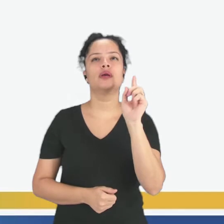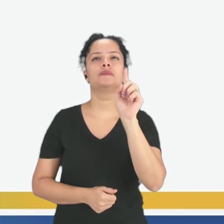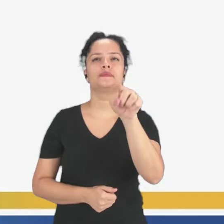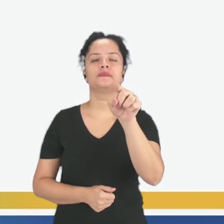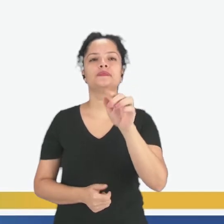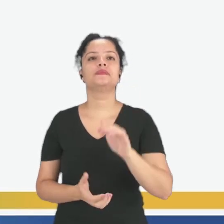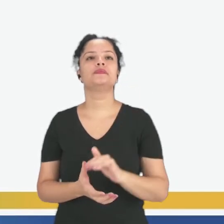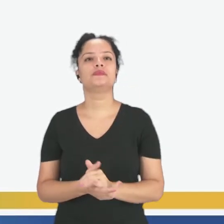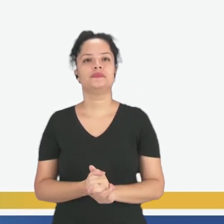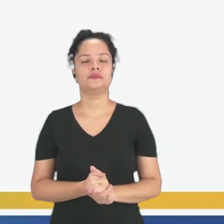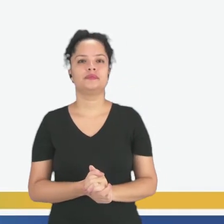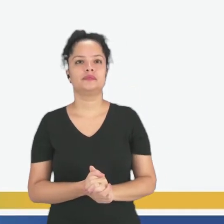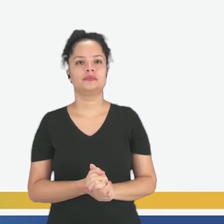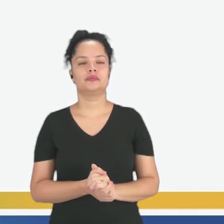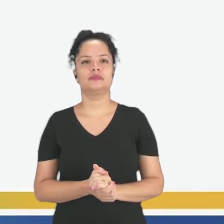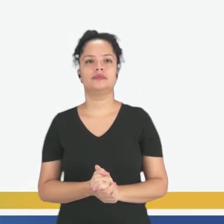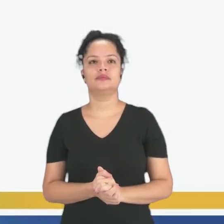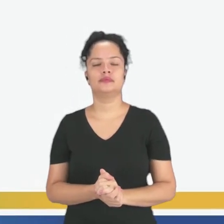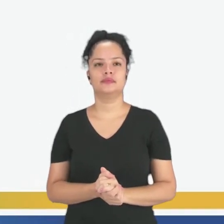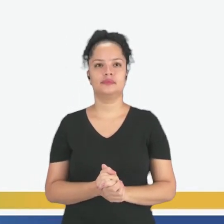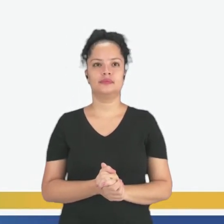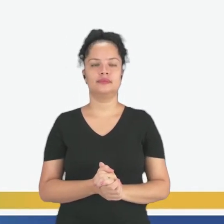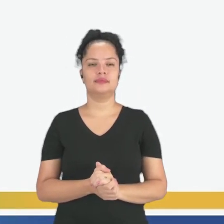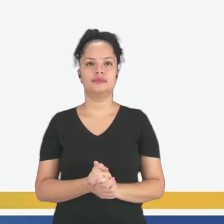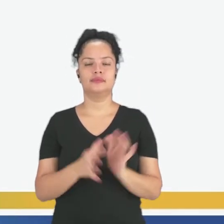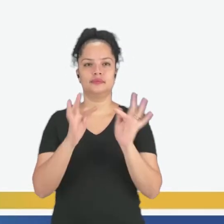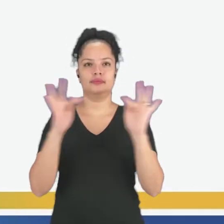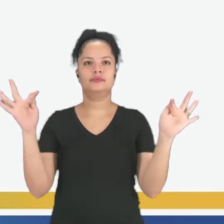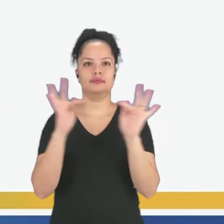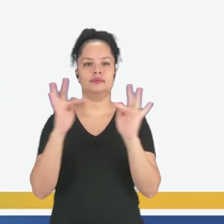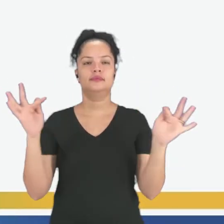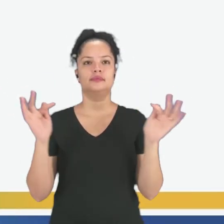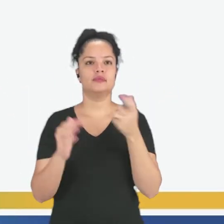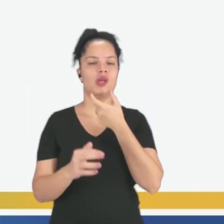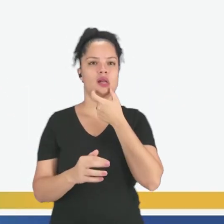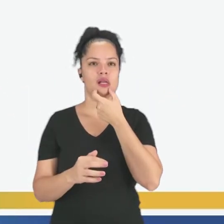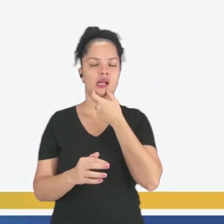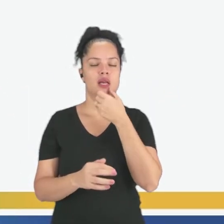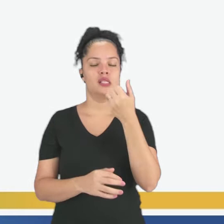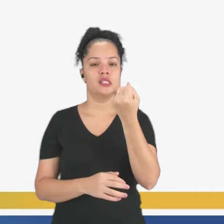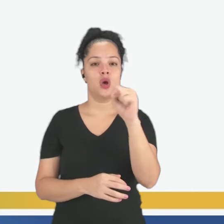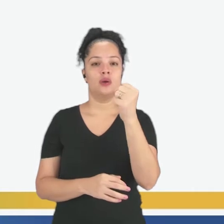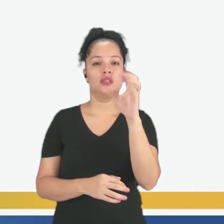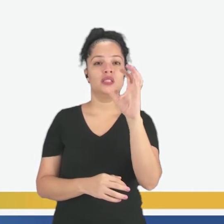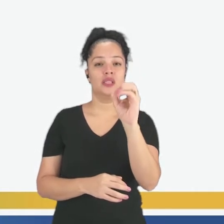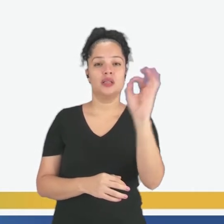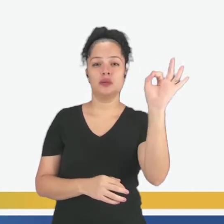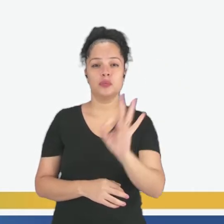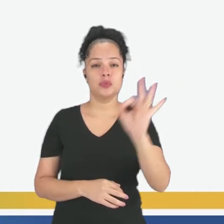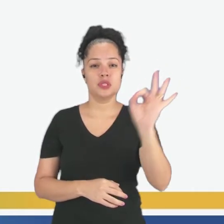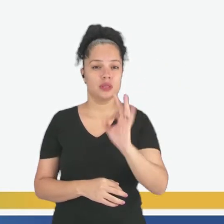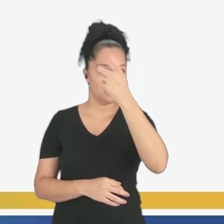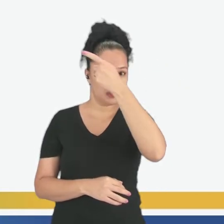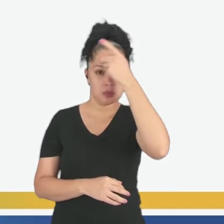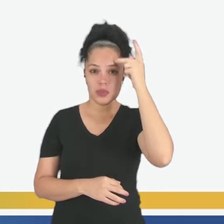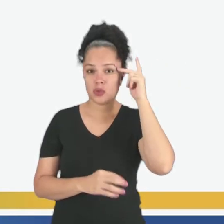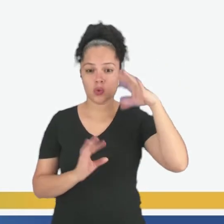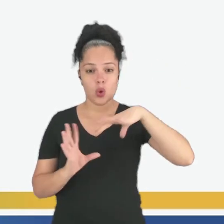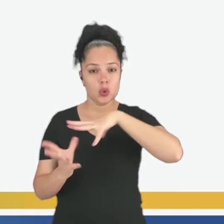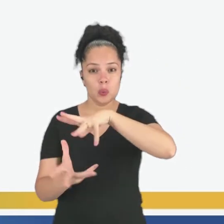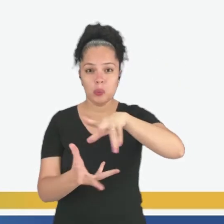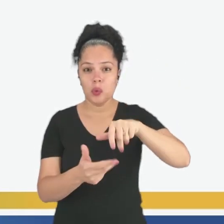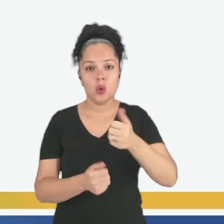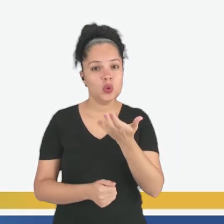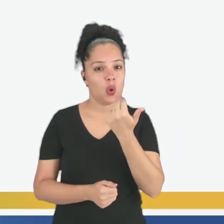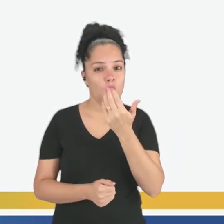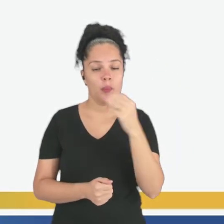80% people eat junk food on a daily basis. Em torno de 80% das pessoas comem